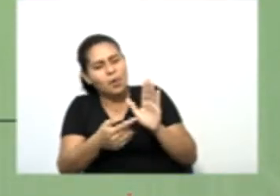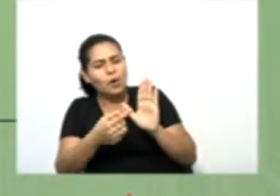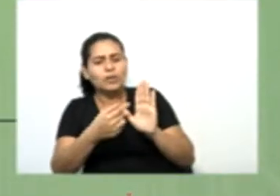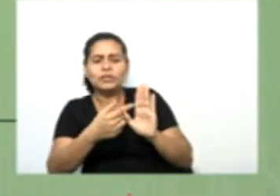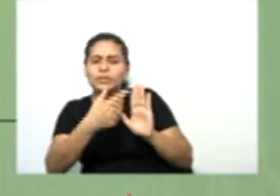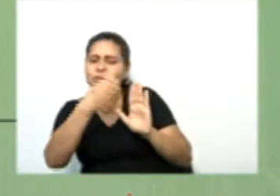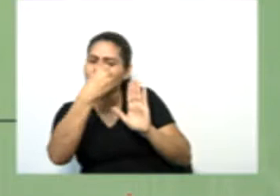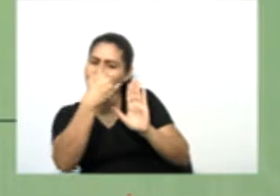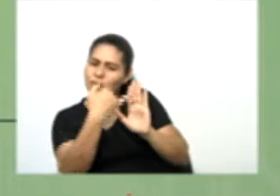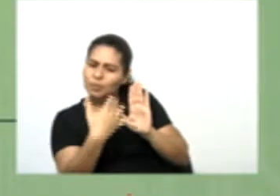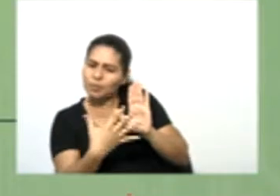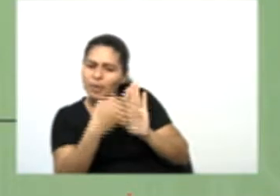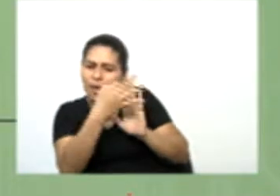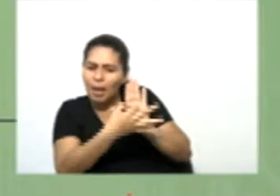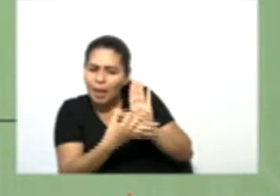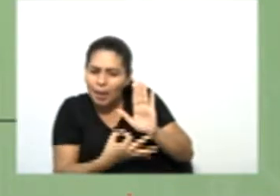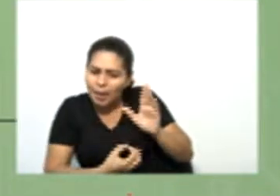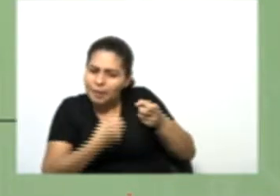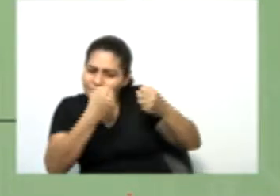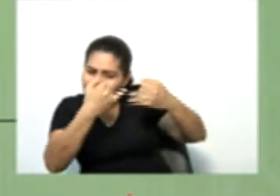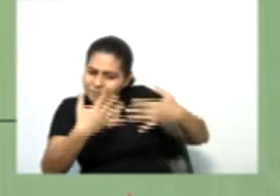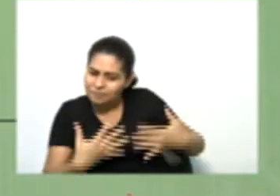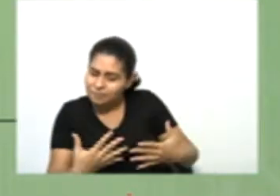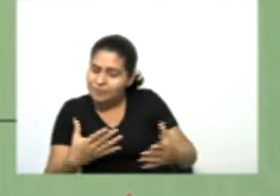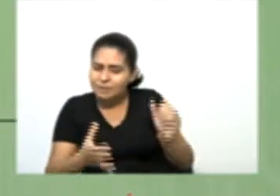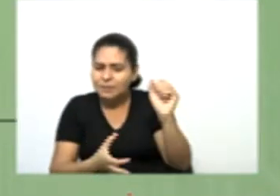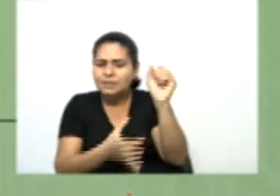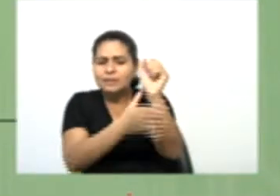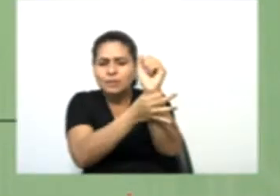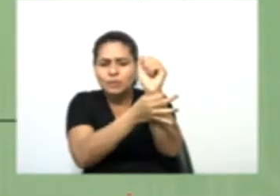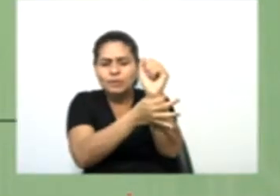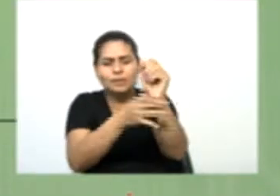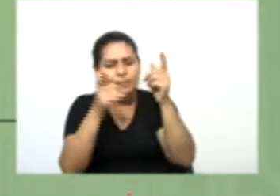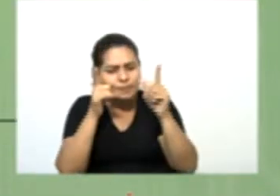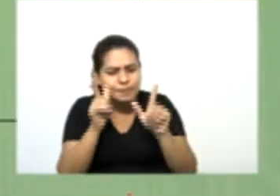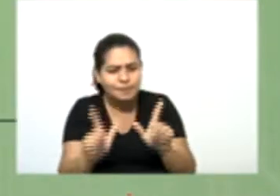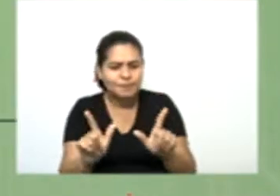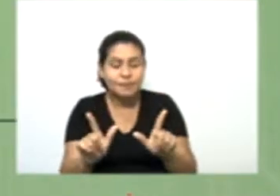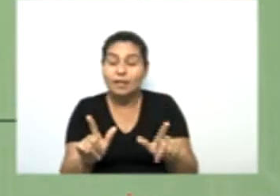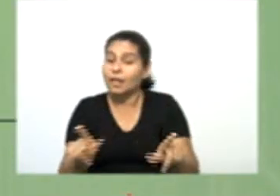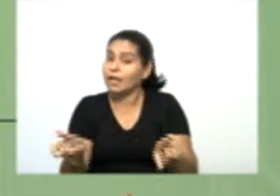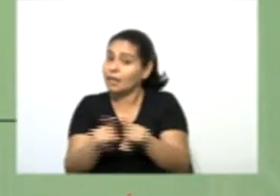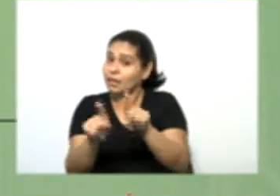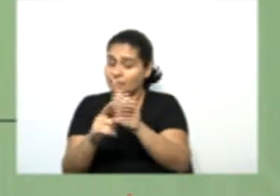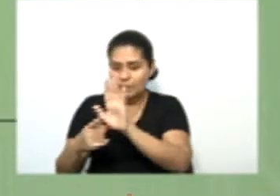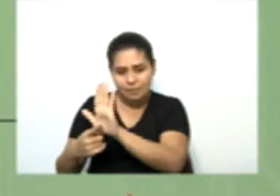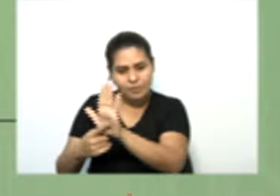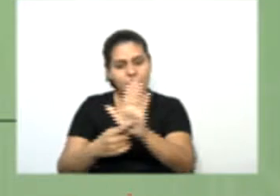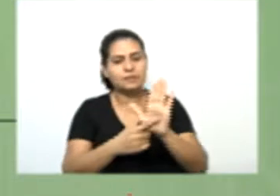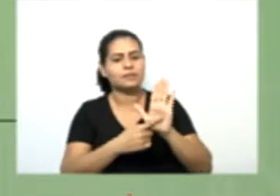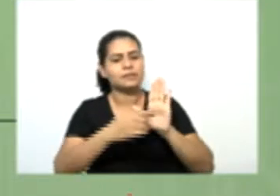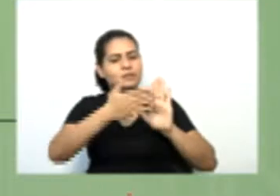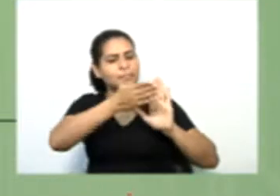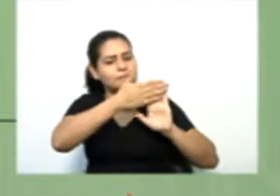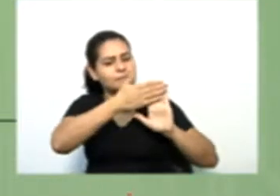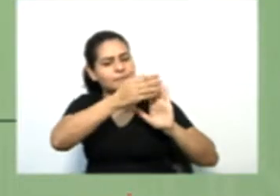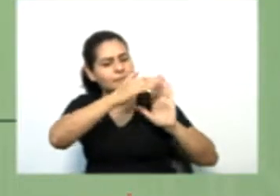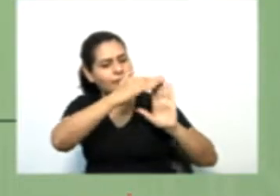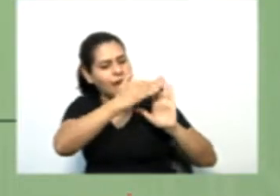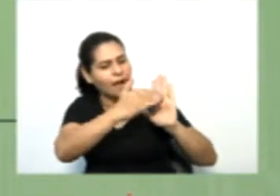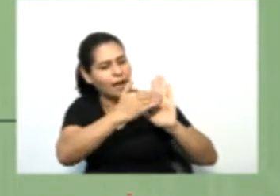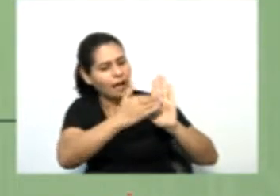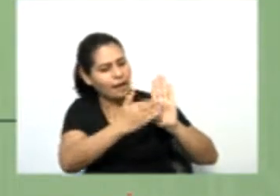de soluções que lhe ofereçam segurança e garantia. Apresente seus pontos de